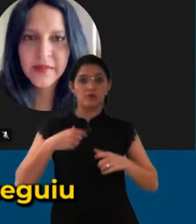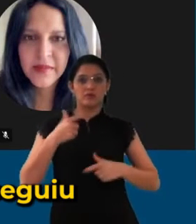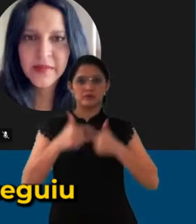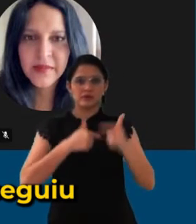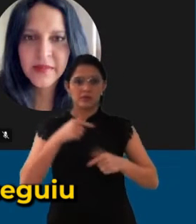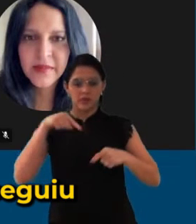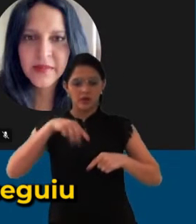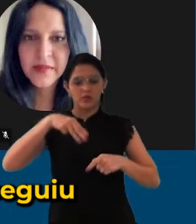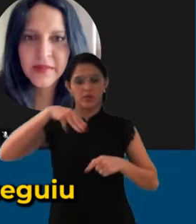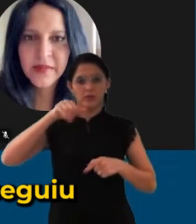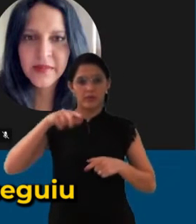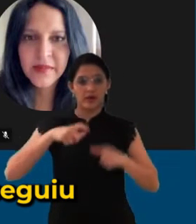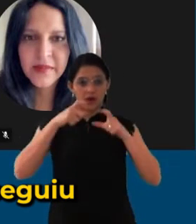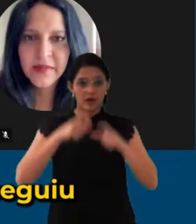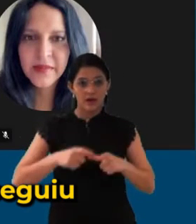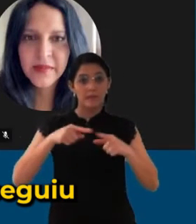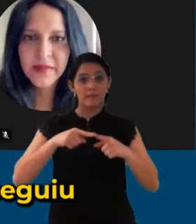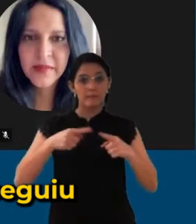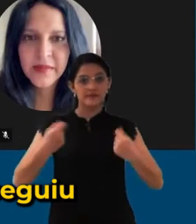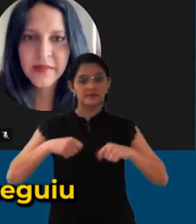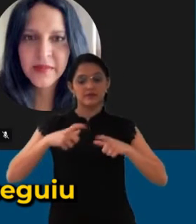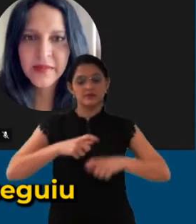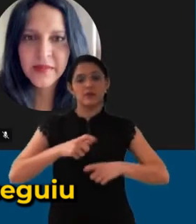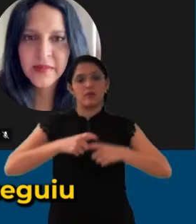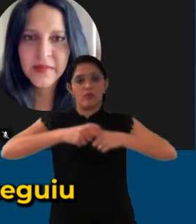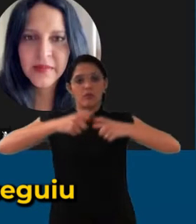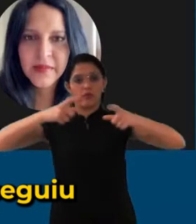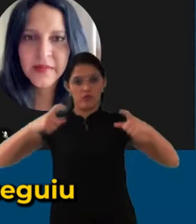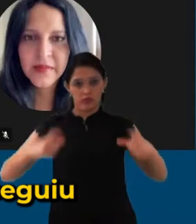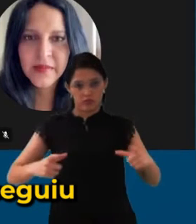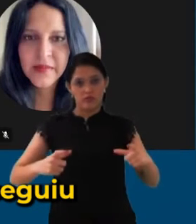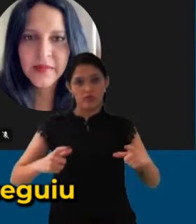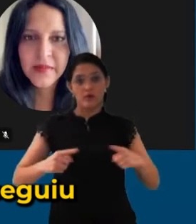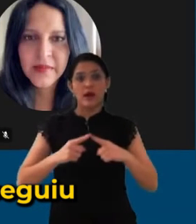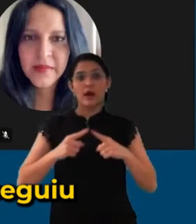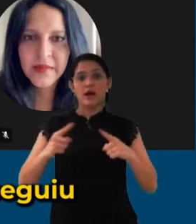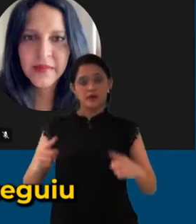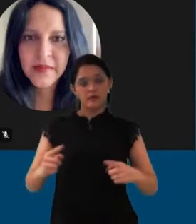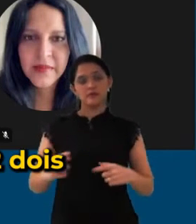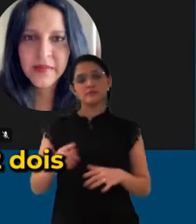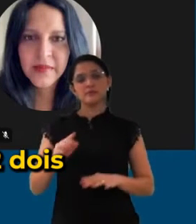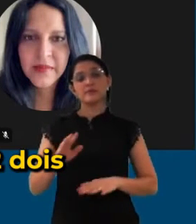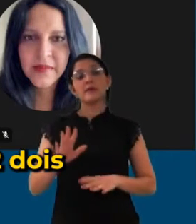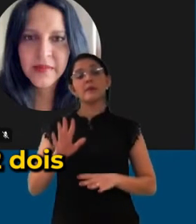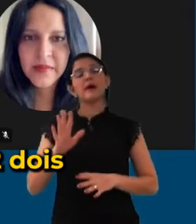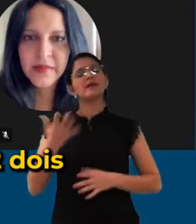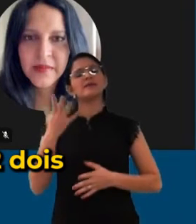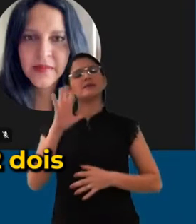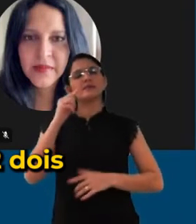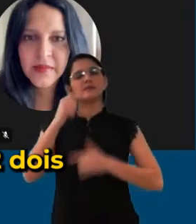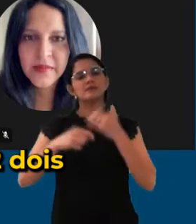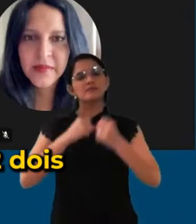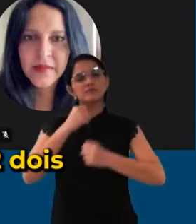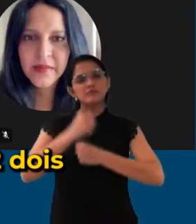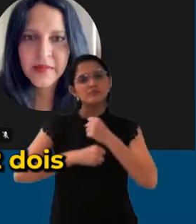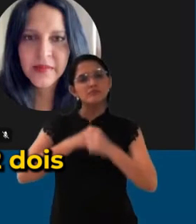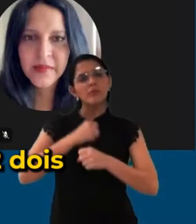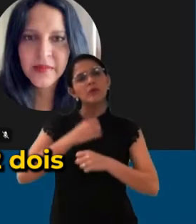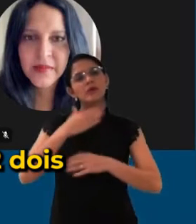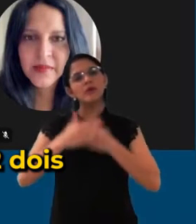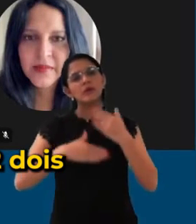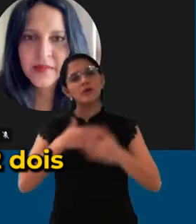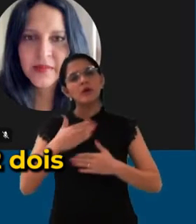Aí ocorre que em 20 de 2 de 98, a gente conseguiu arrendamento junto à Fundação Zoobotânica